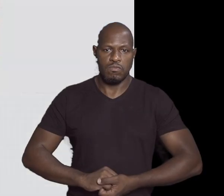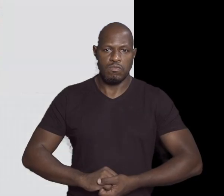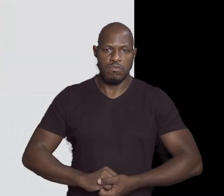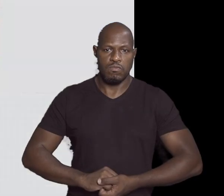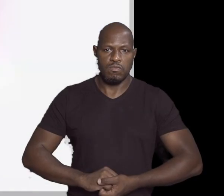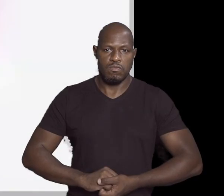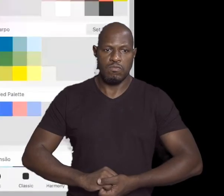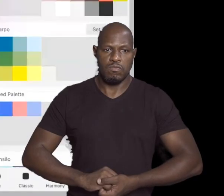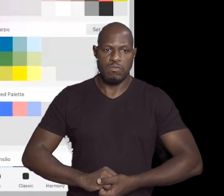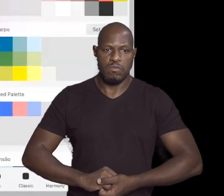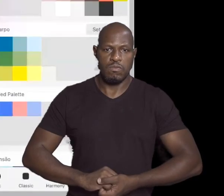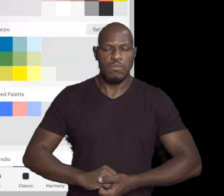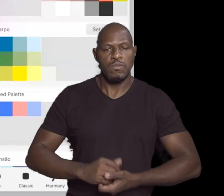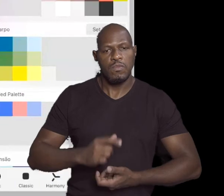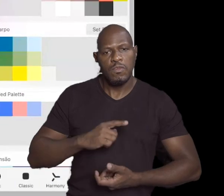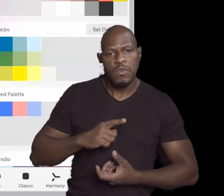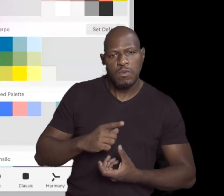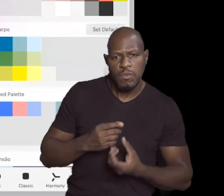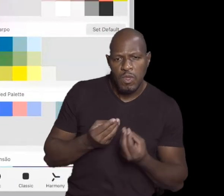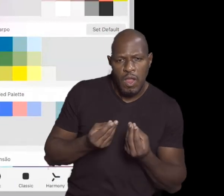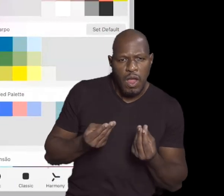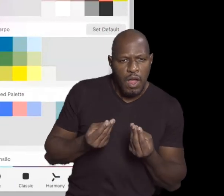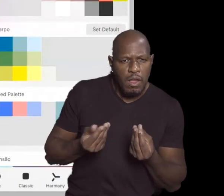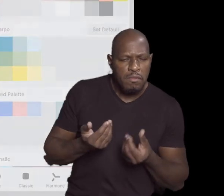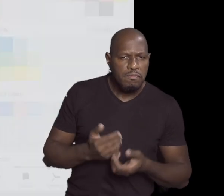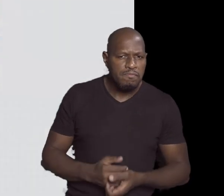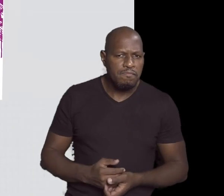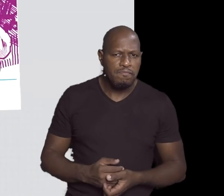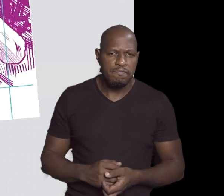Bom, agora eu vou aplicar